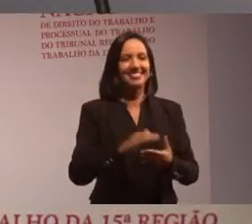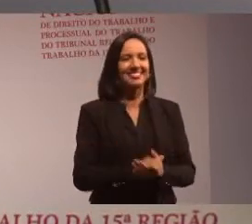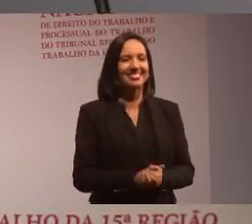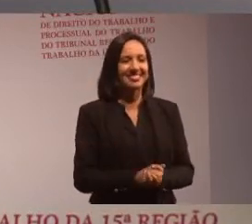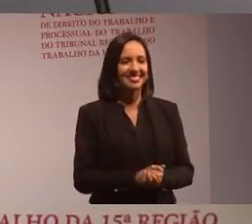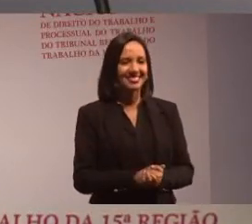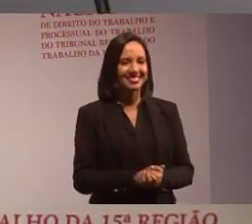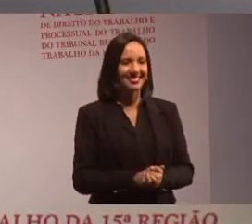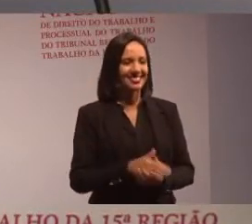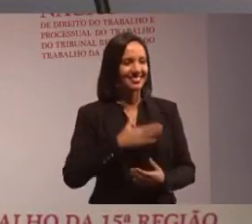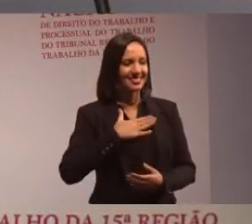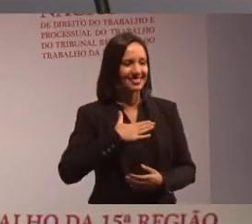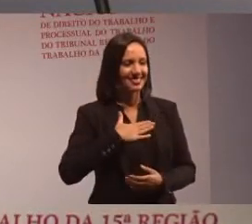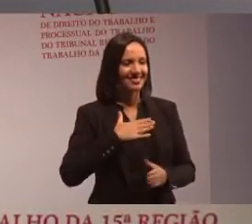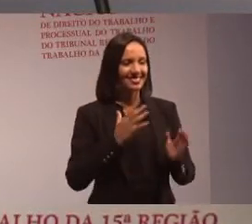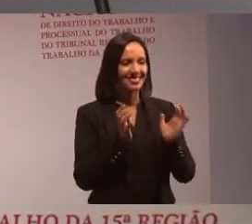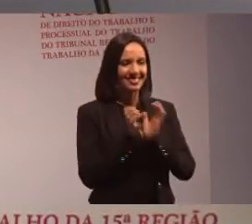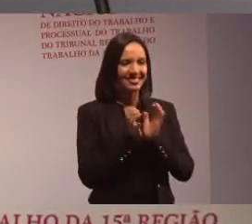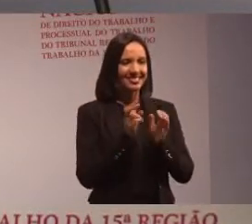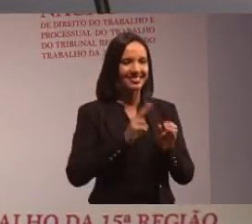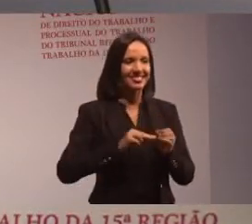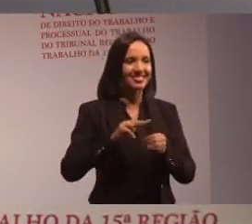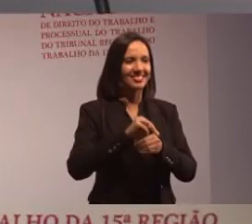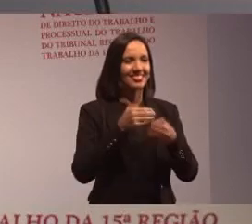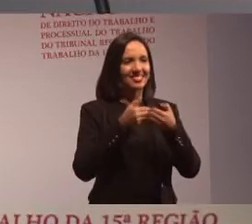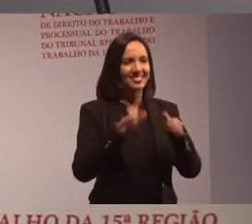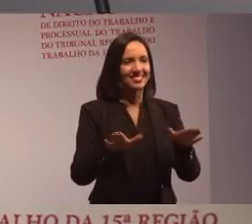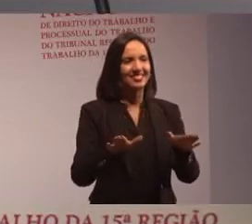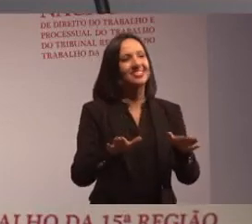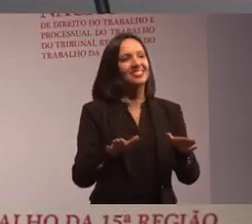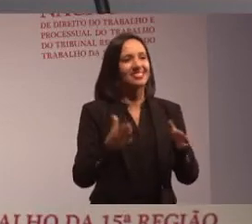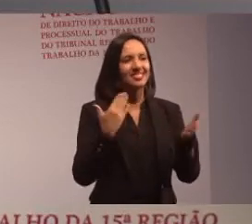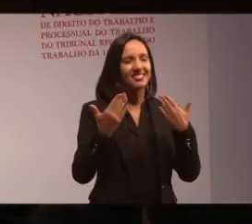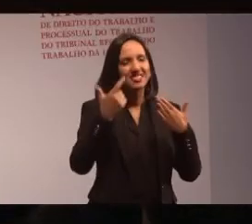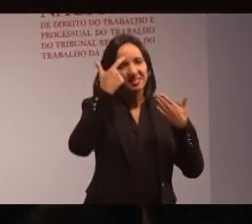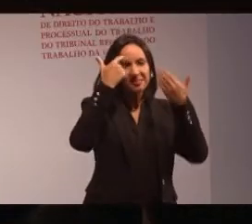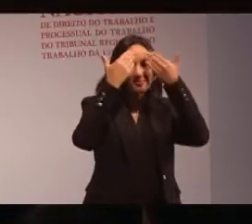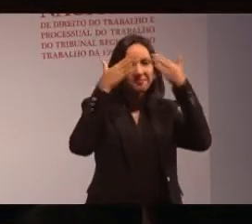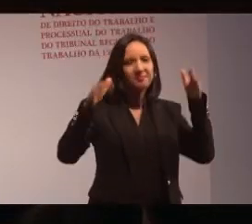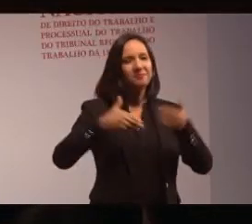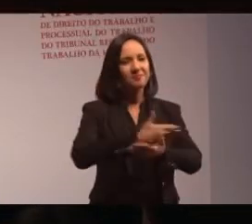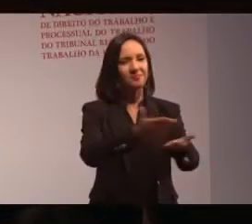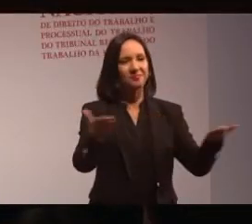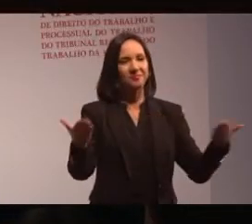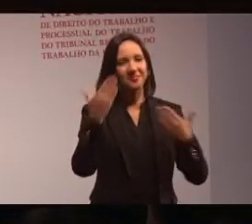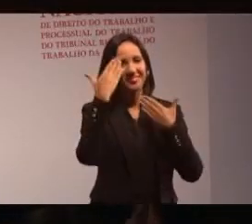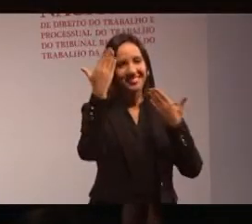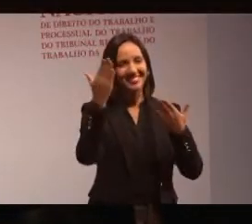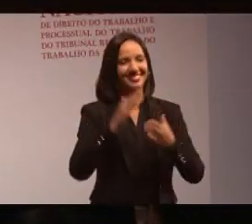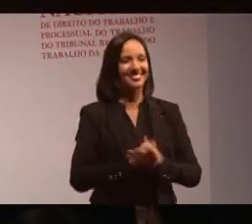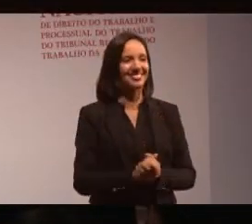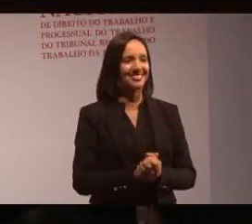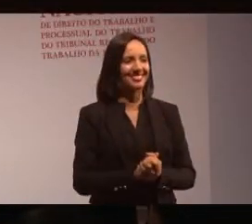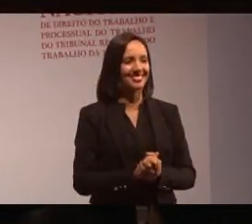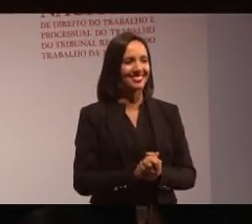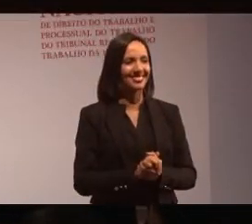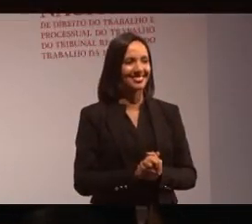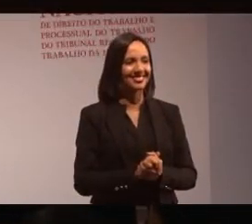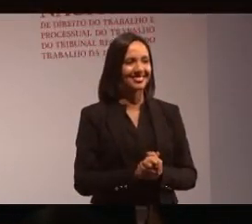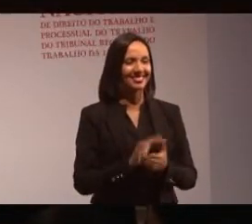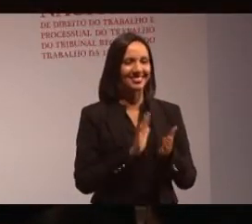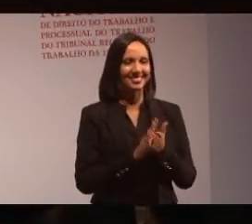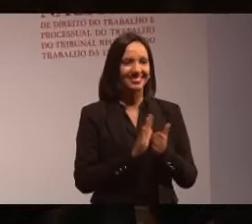que eu, nosso departamento e a Unicamp estamos de portas, corações e mentes abertos para vocês. Muito obrigada.